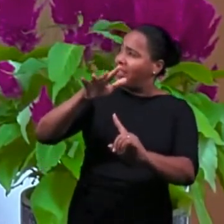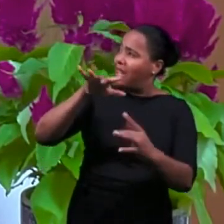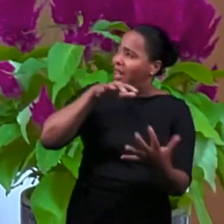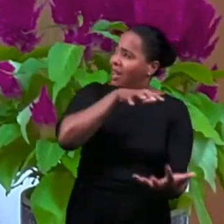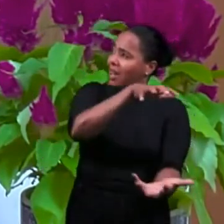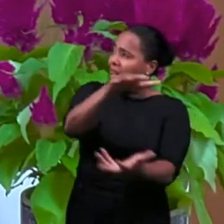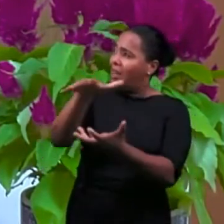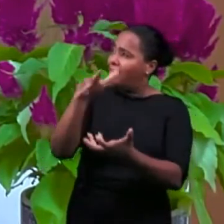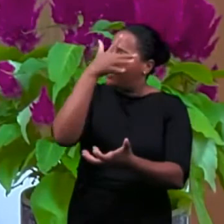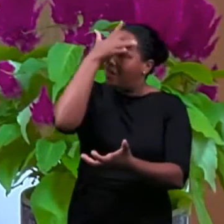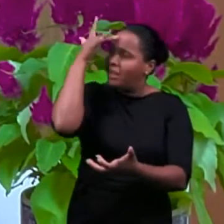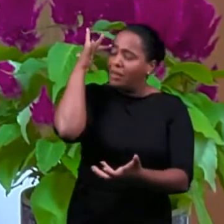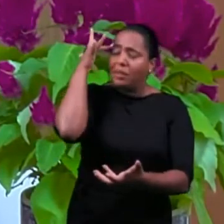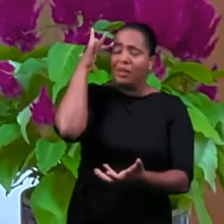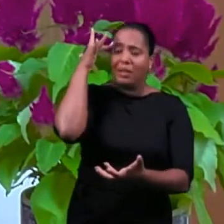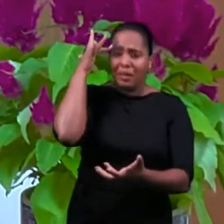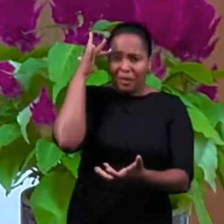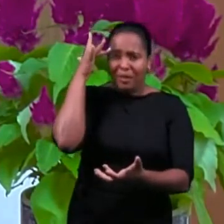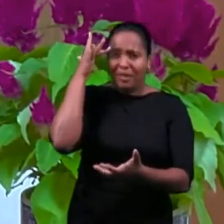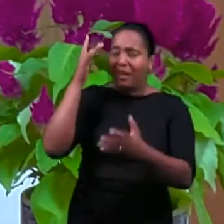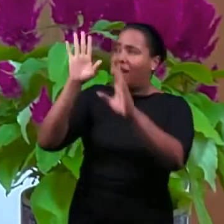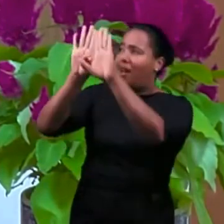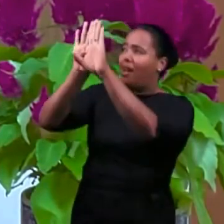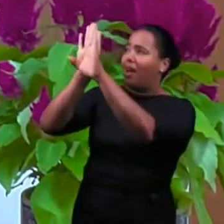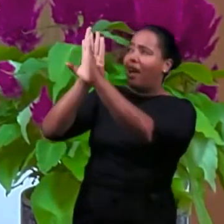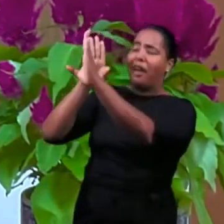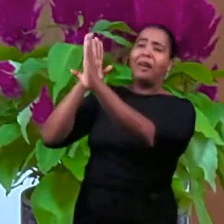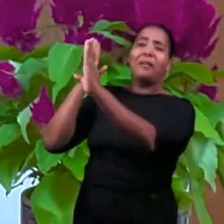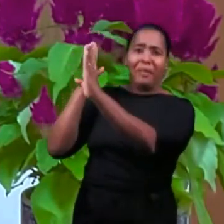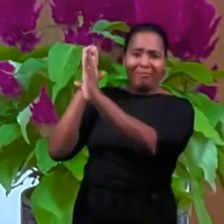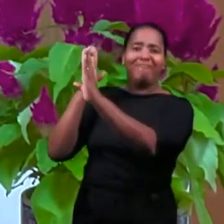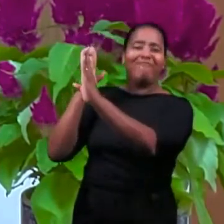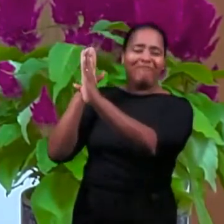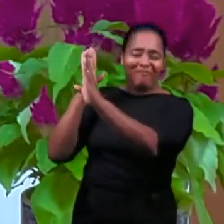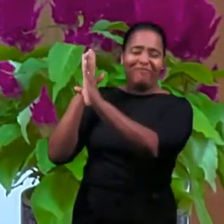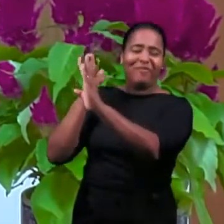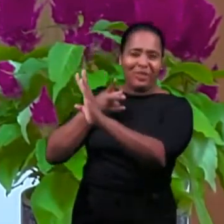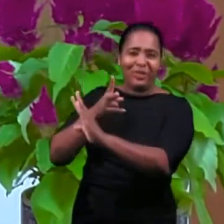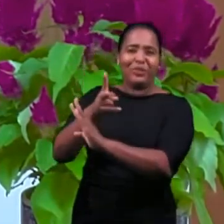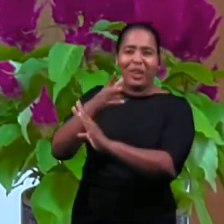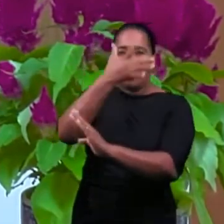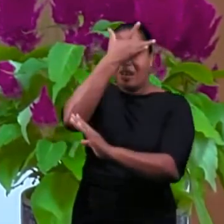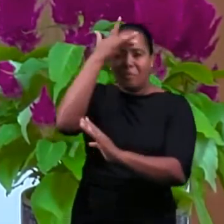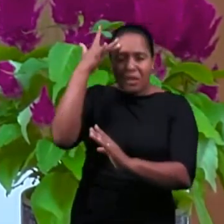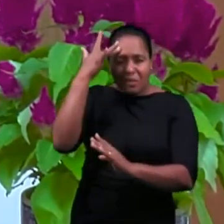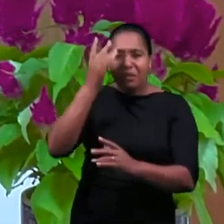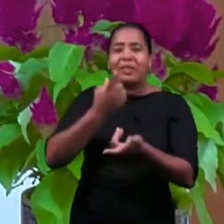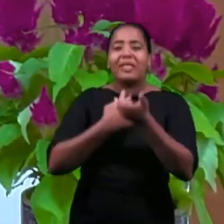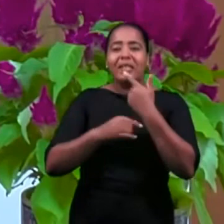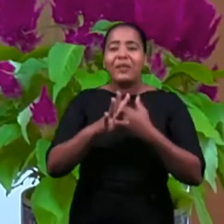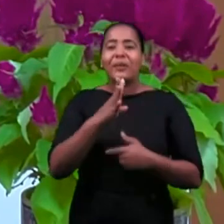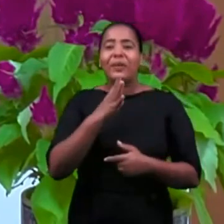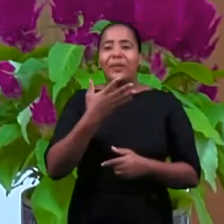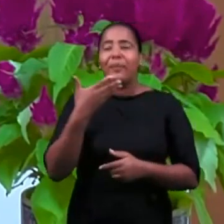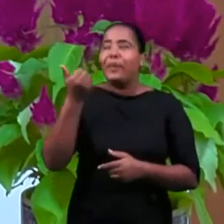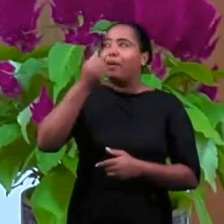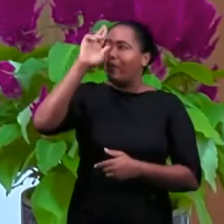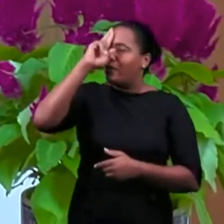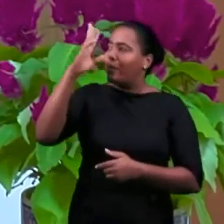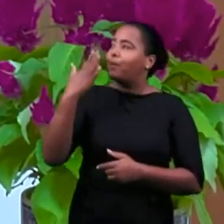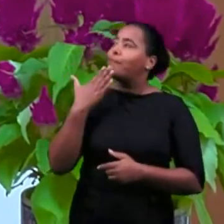nesta hora, e a porta está aberta para aqueles que querem te conhecer melhor. Pedimos